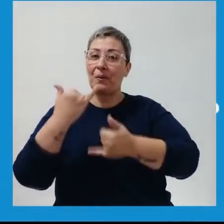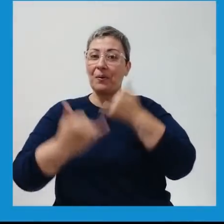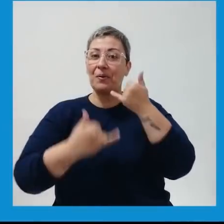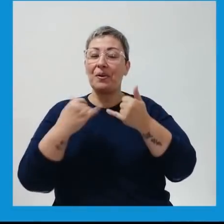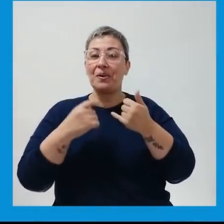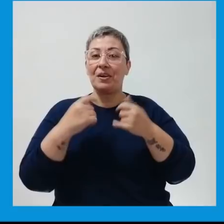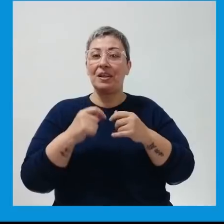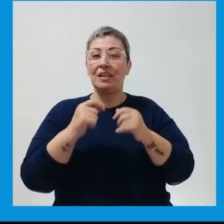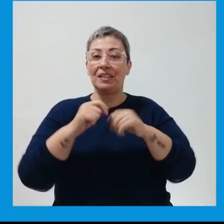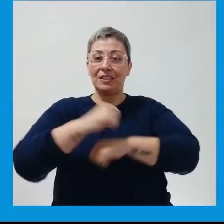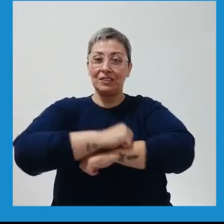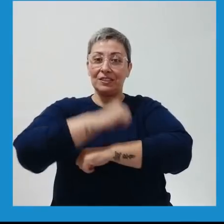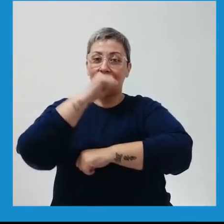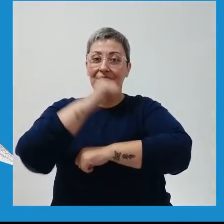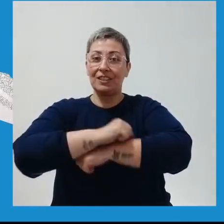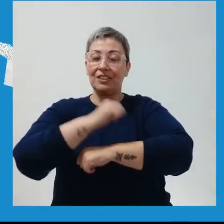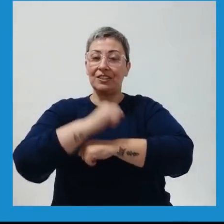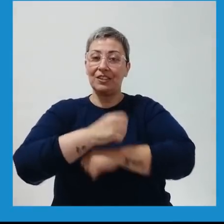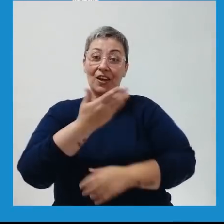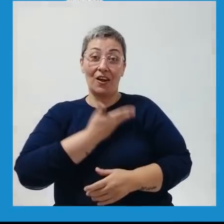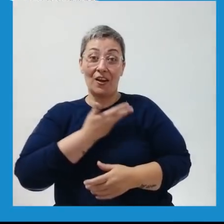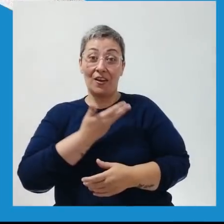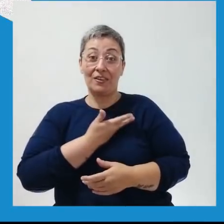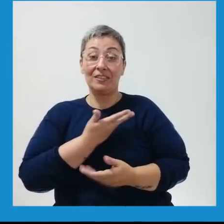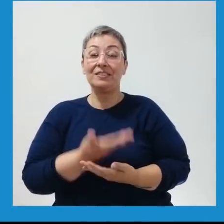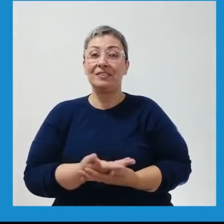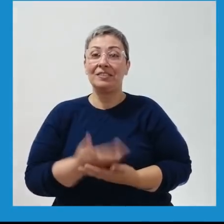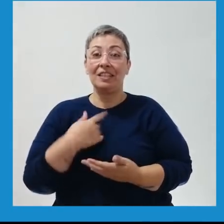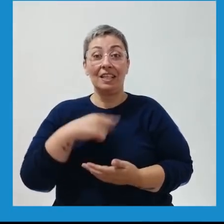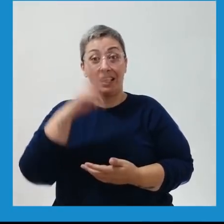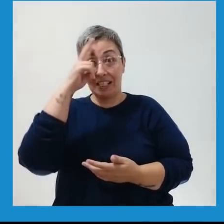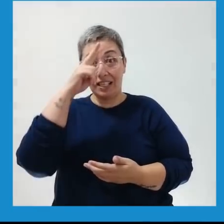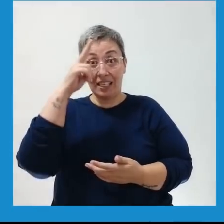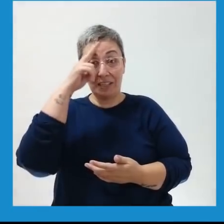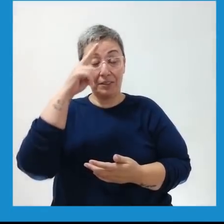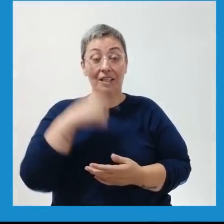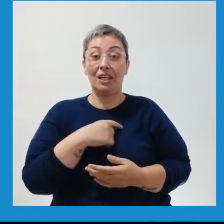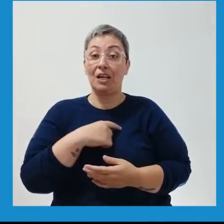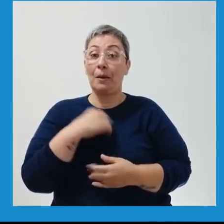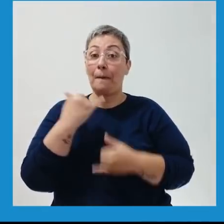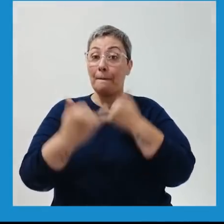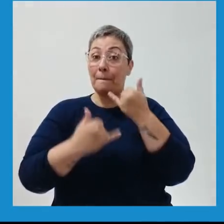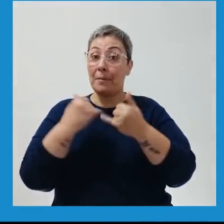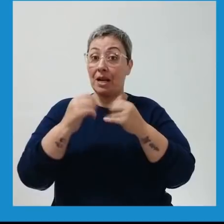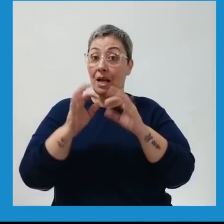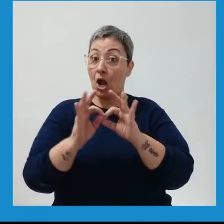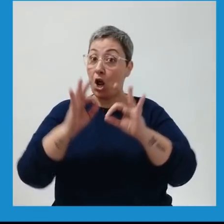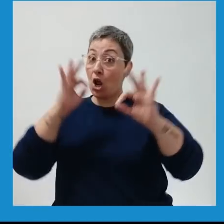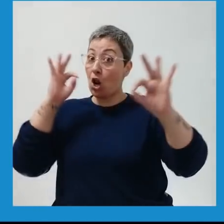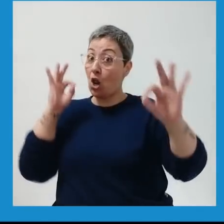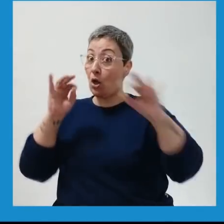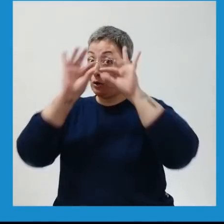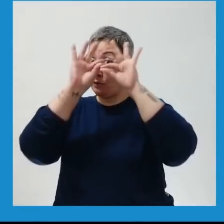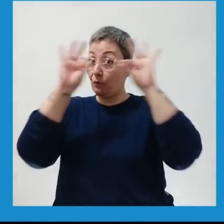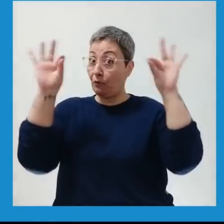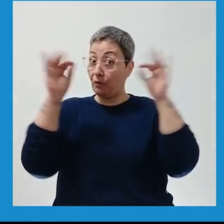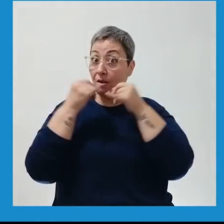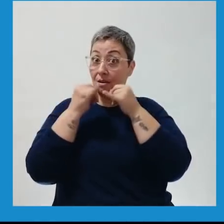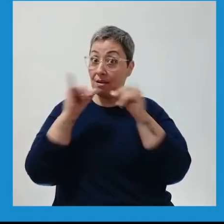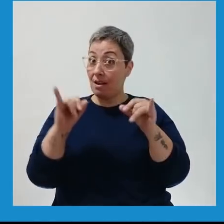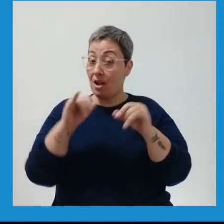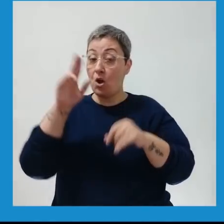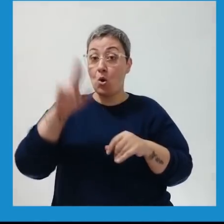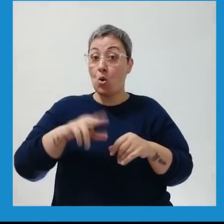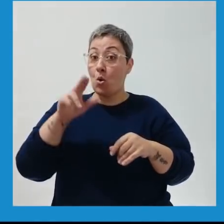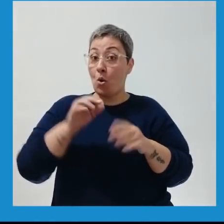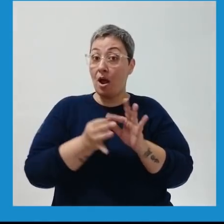da janela com os amigos. Lembre-se, brinque longe da rede elétrica. Não use